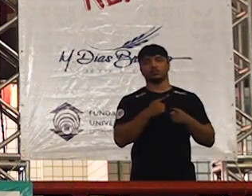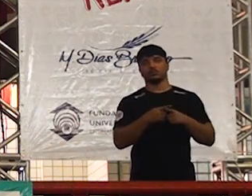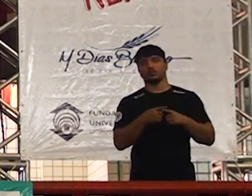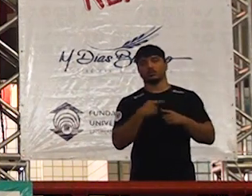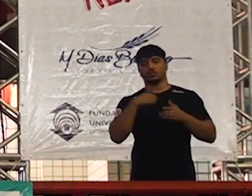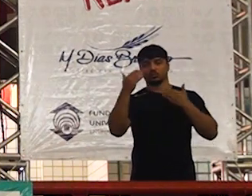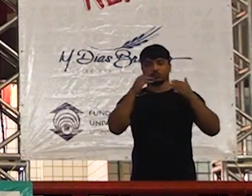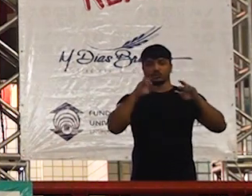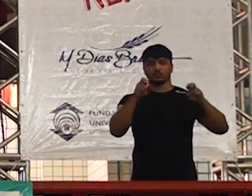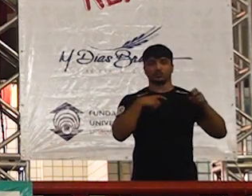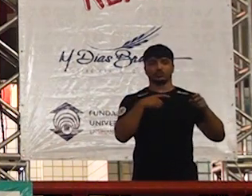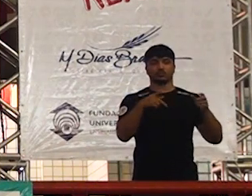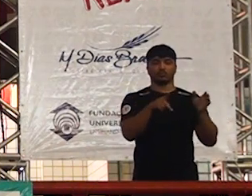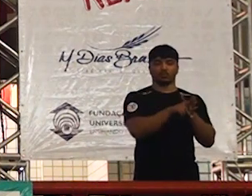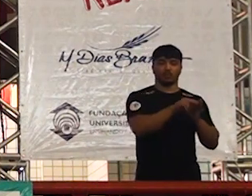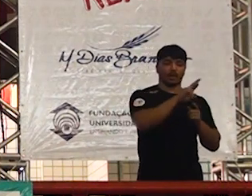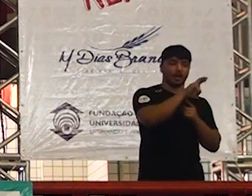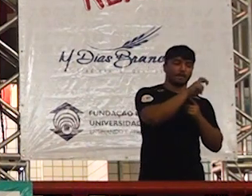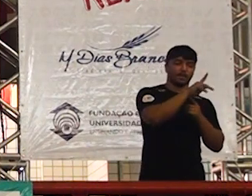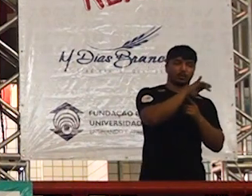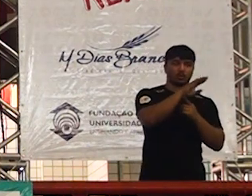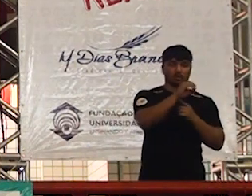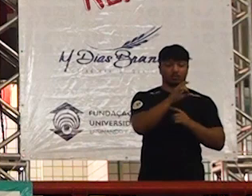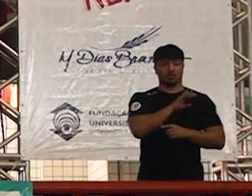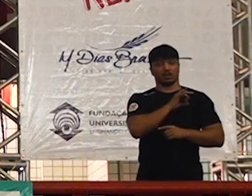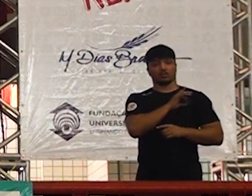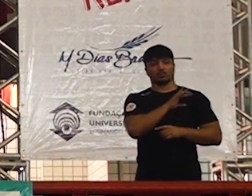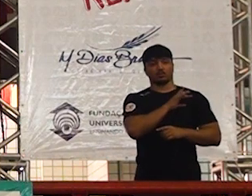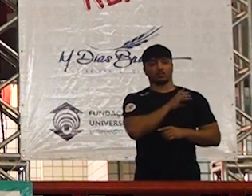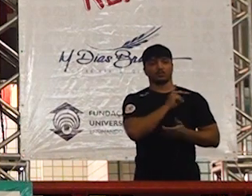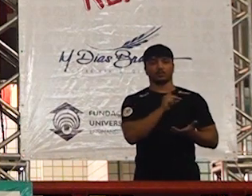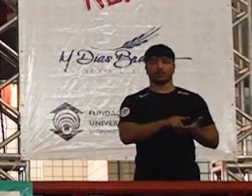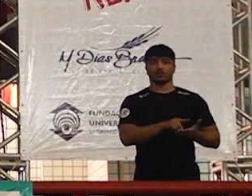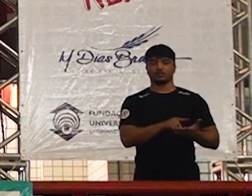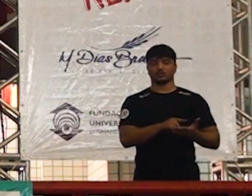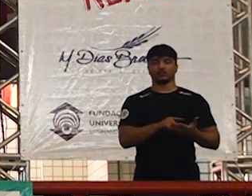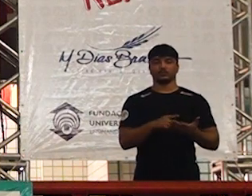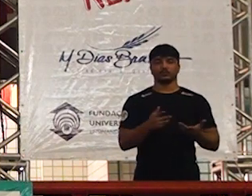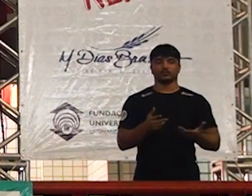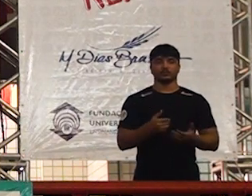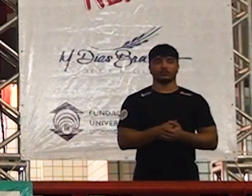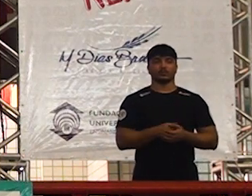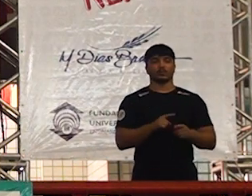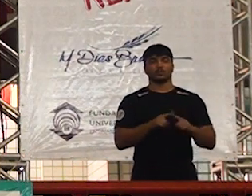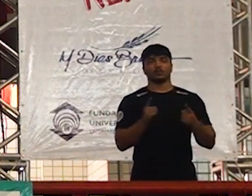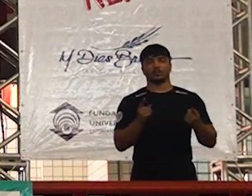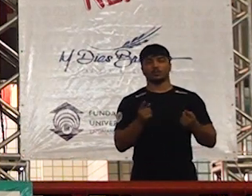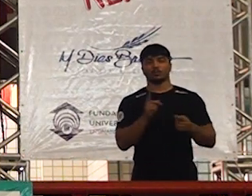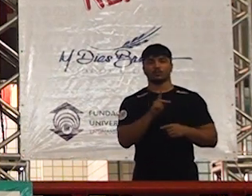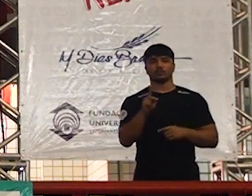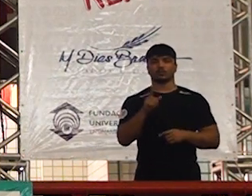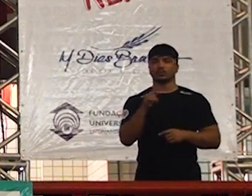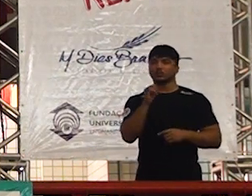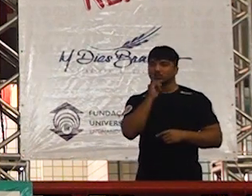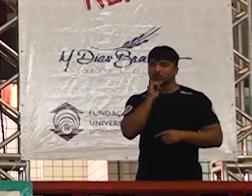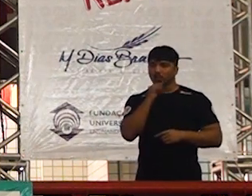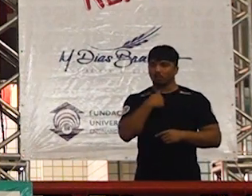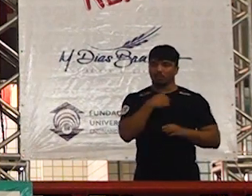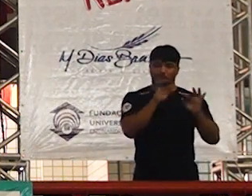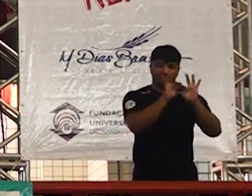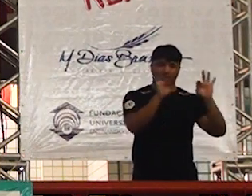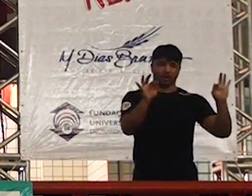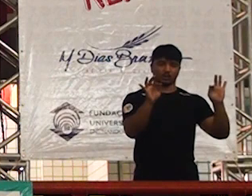tinha muitas dúvidas sobre usar esse repertório. Tinha medo, na verdade. Mas, professor, quando eu for usar